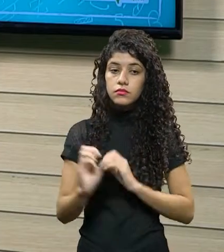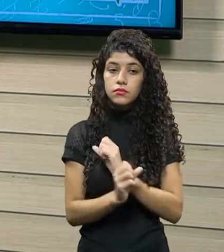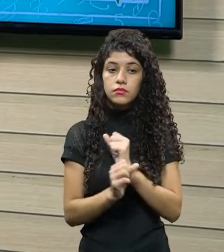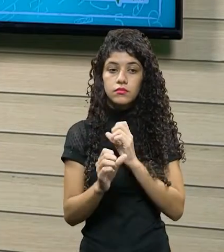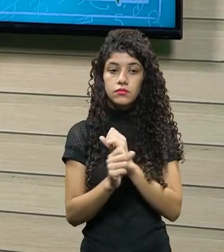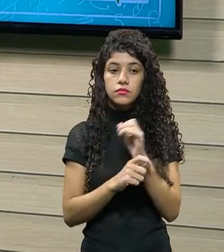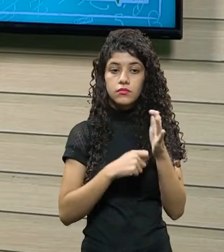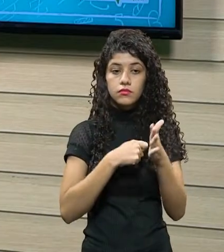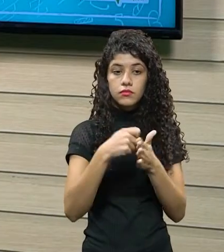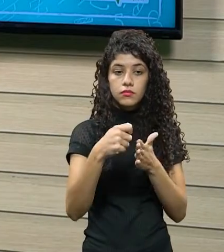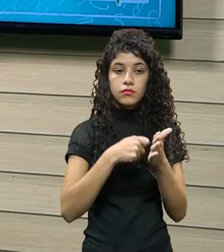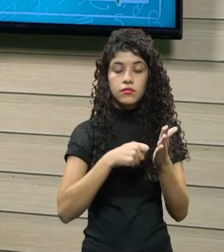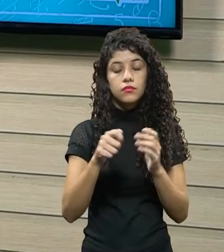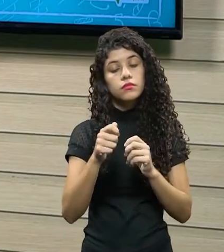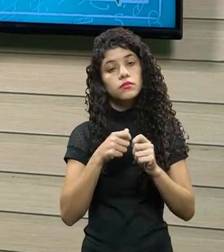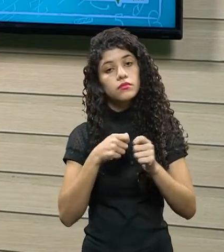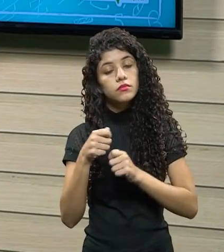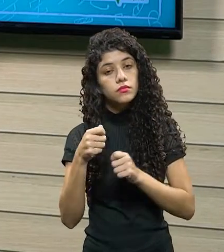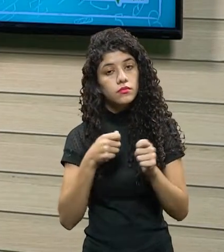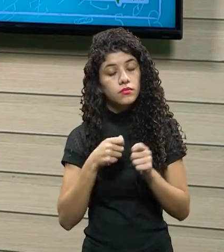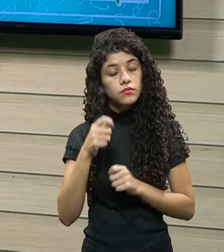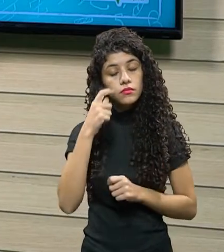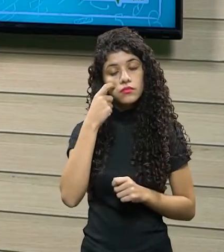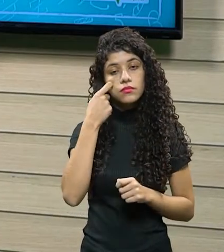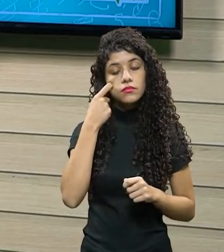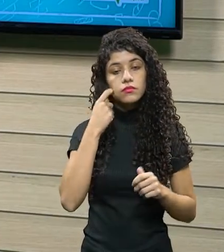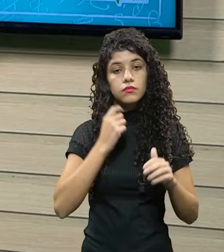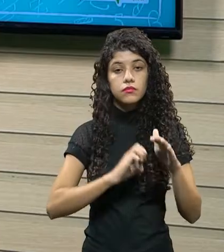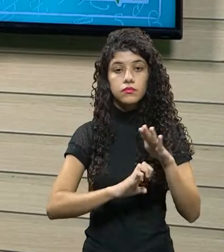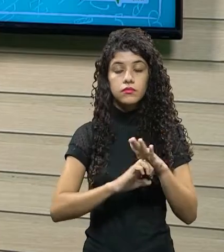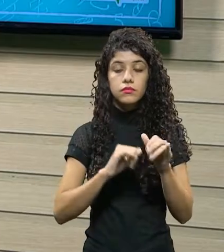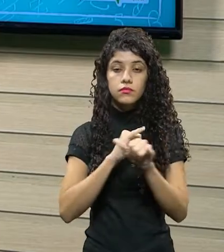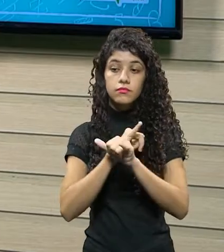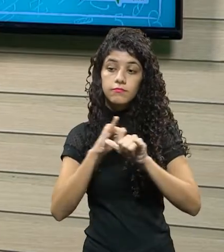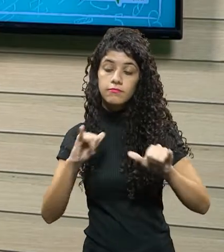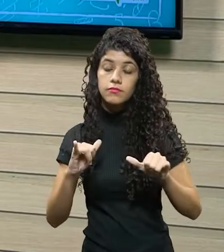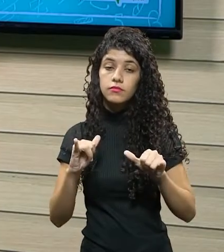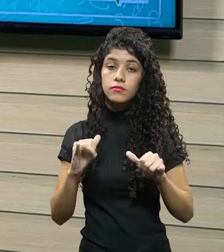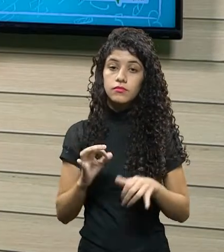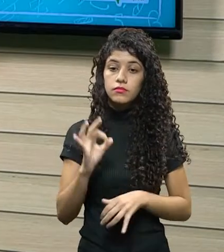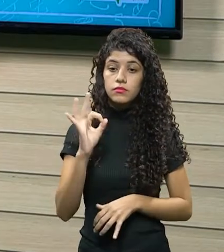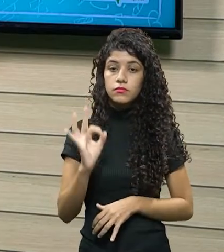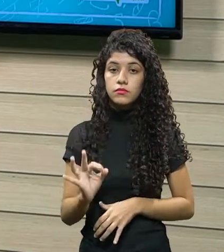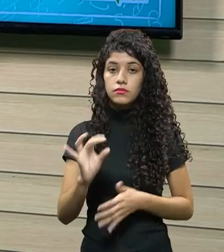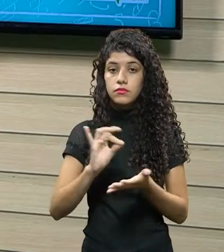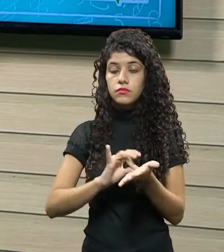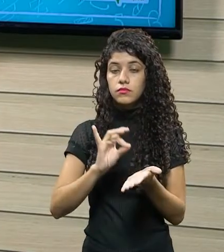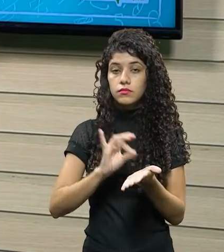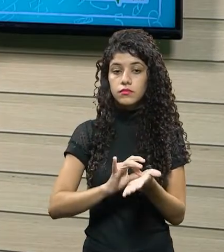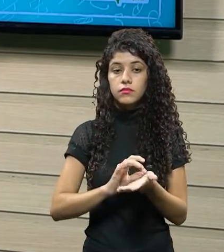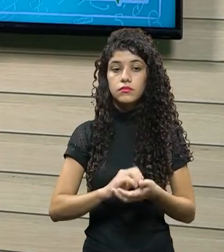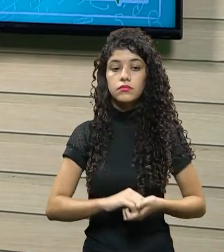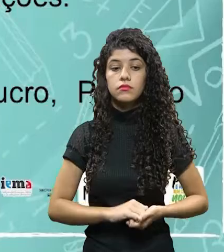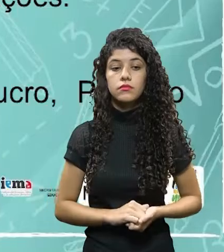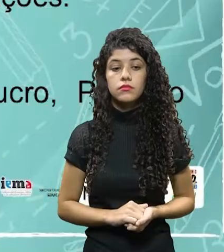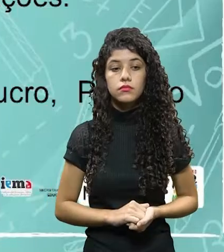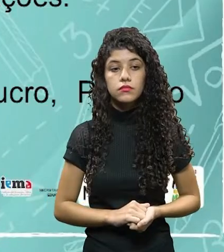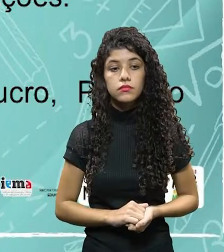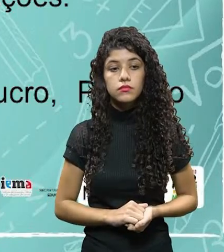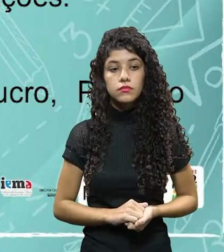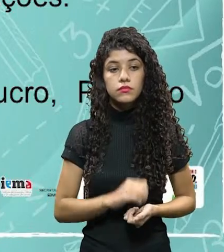dos atos e fatos contábeis, controlar o patrimônio e passar as informações pertinentes ao patrimônio.